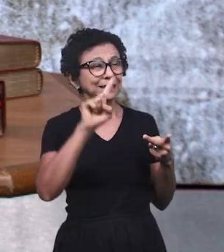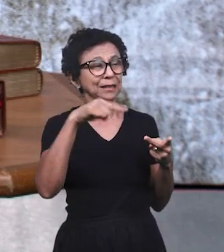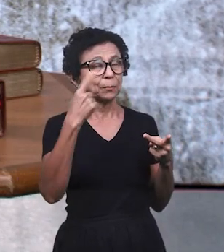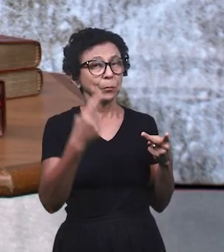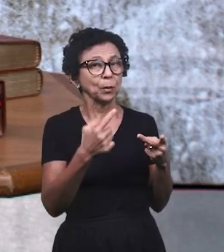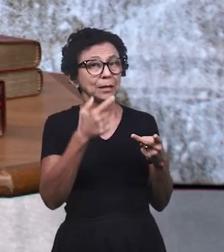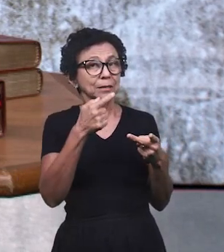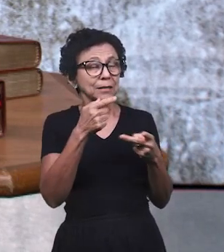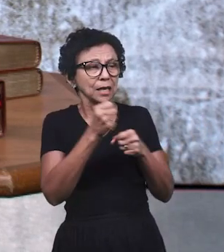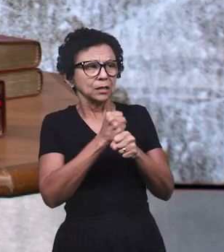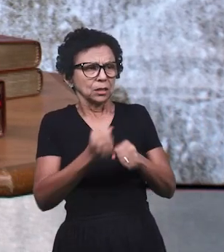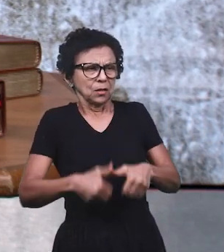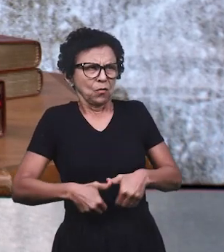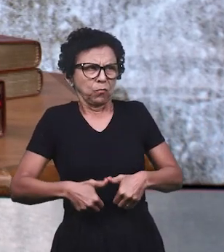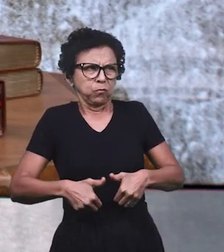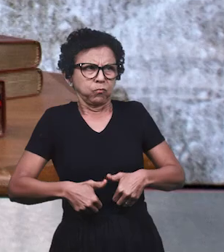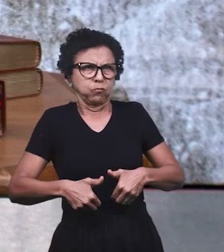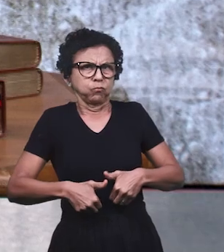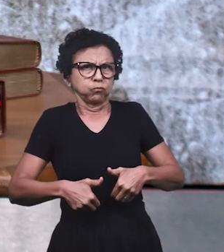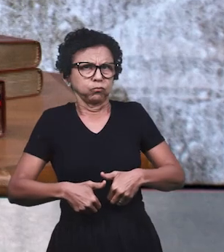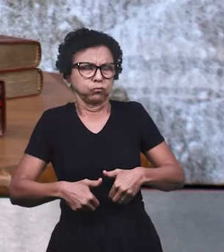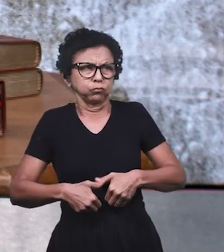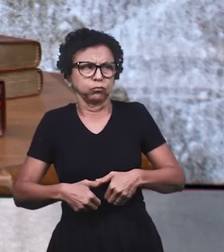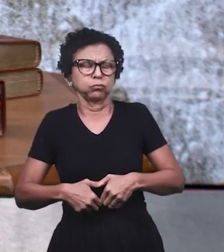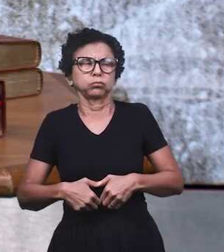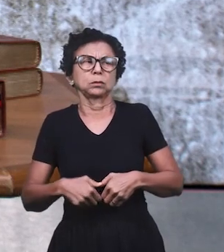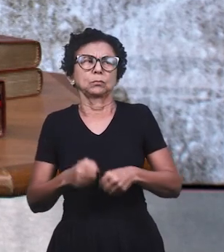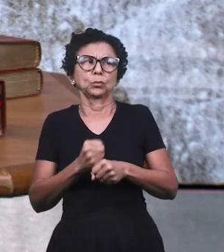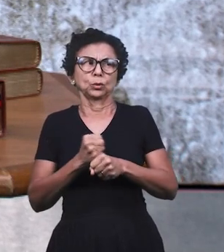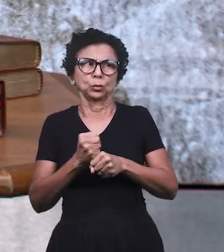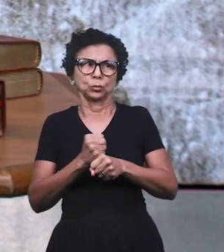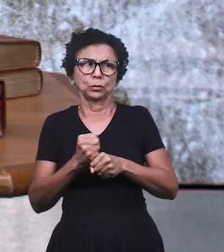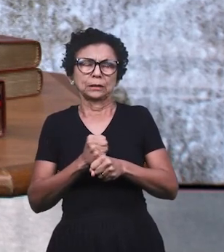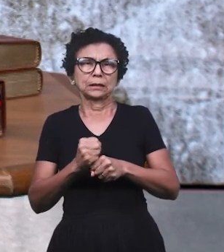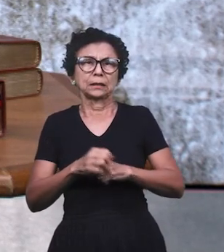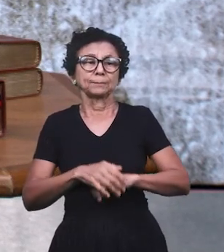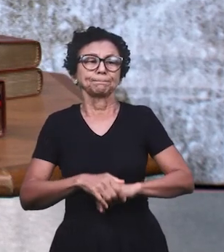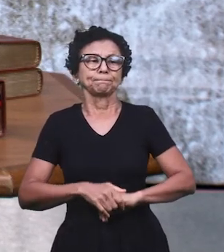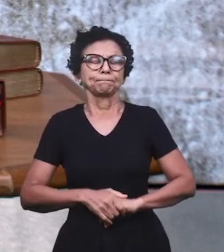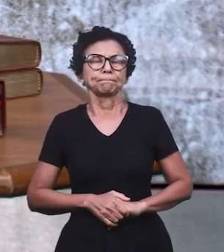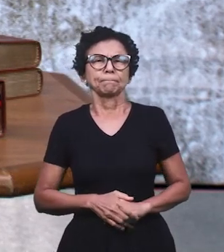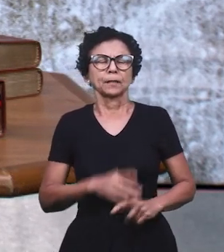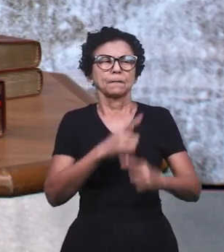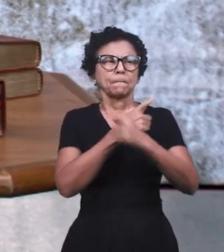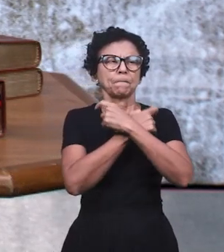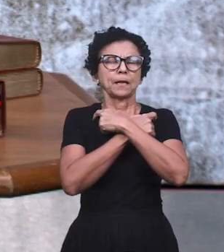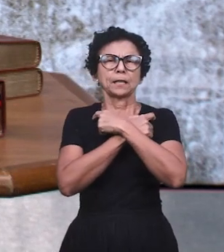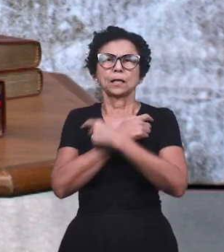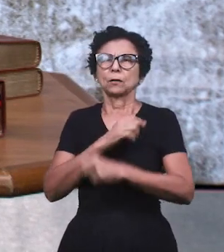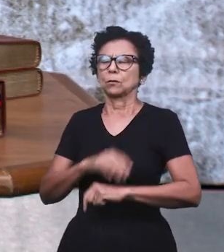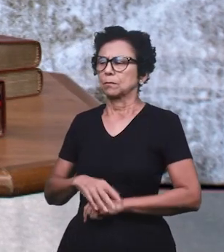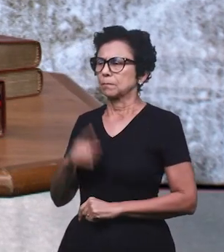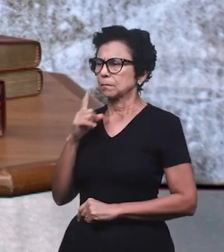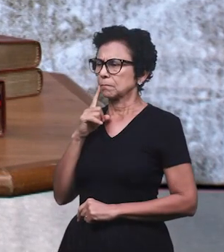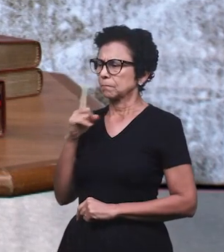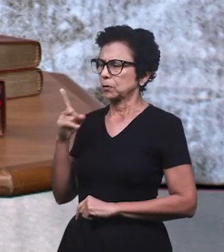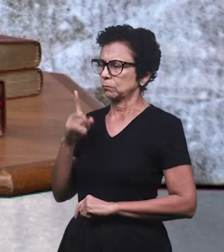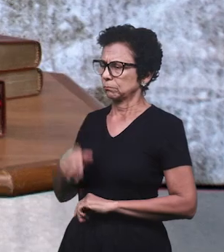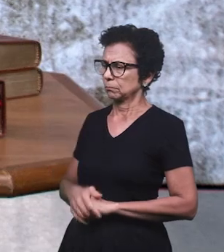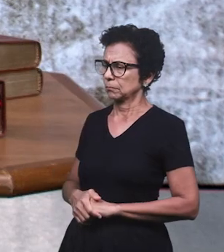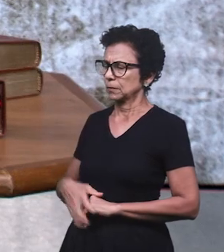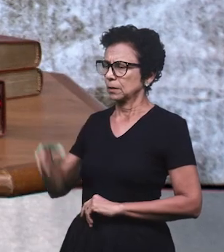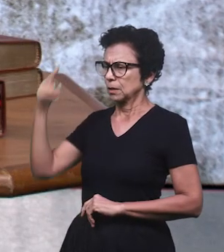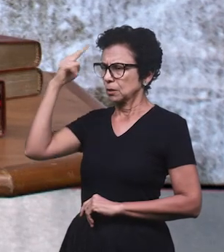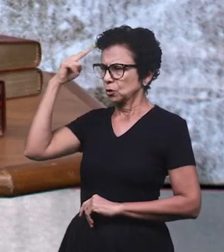muita fome. E Faraó levantou a José porque reconheceu nele a presença